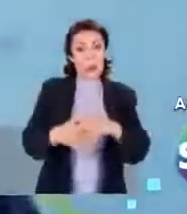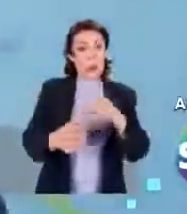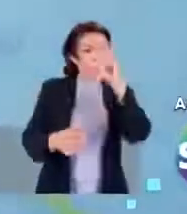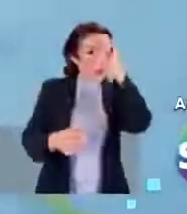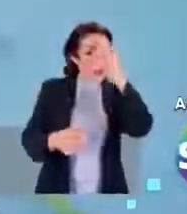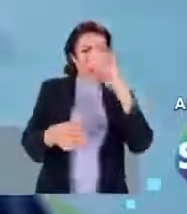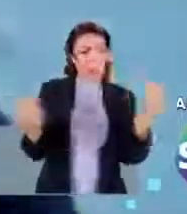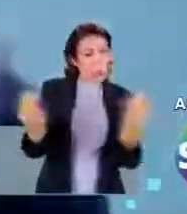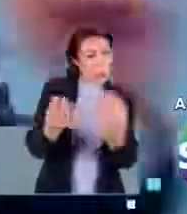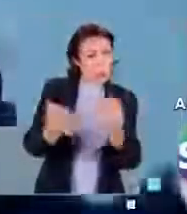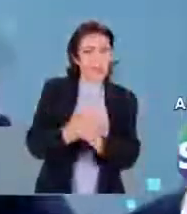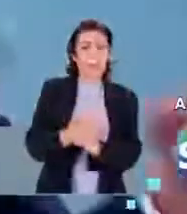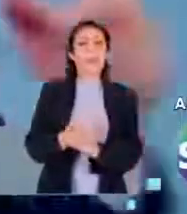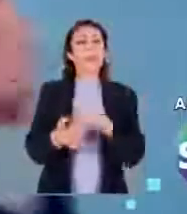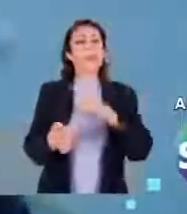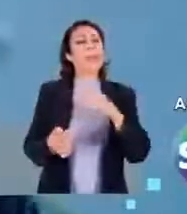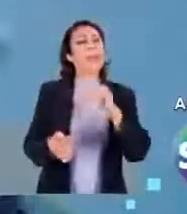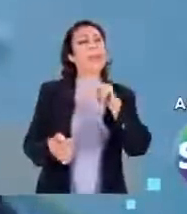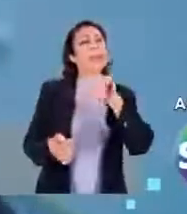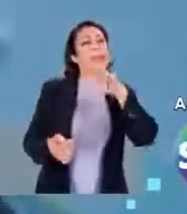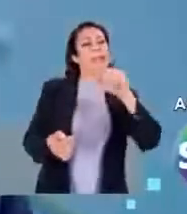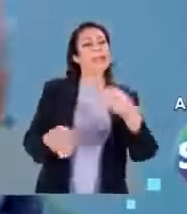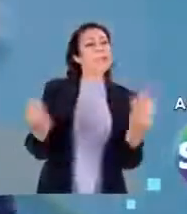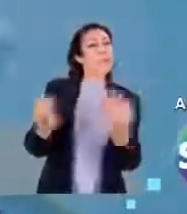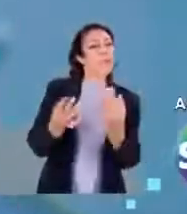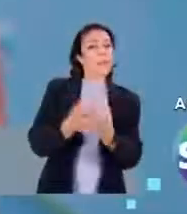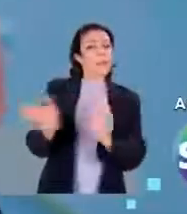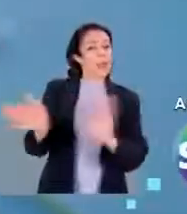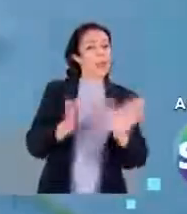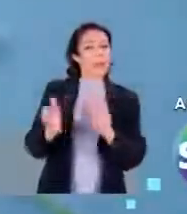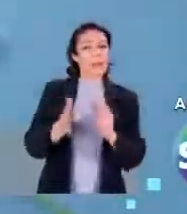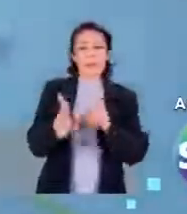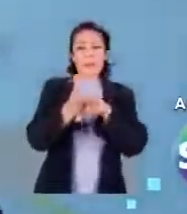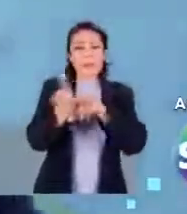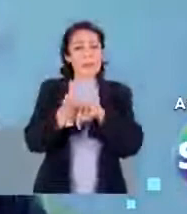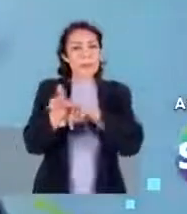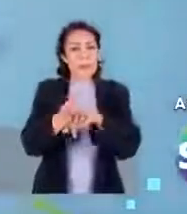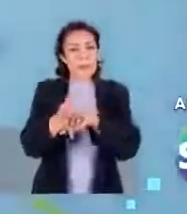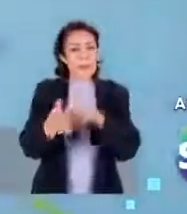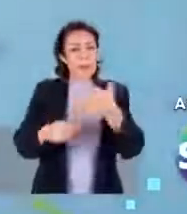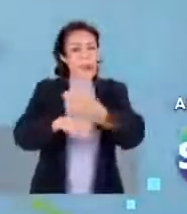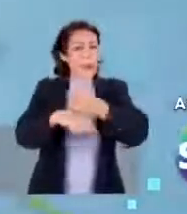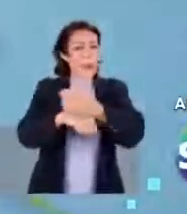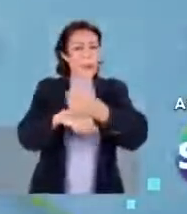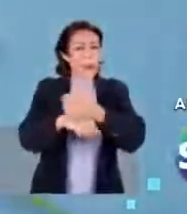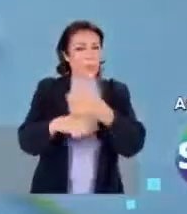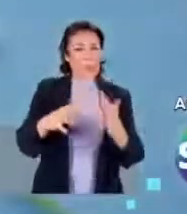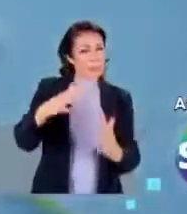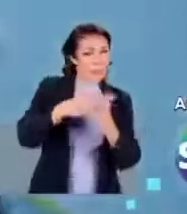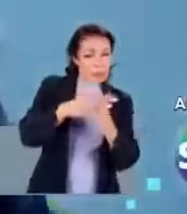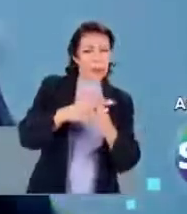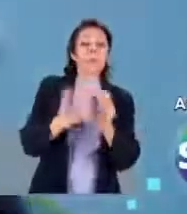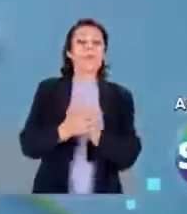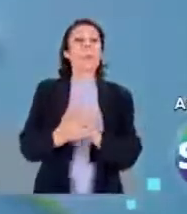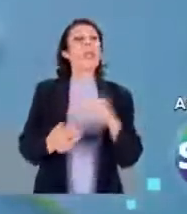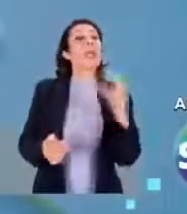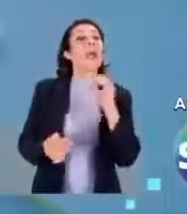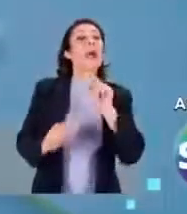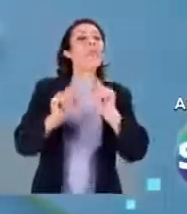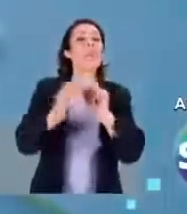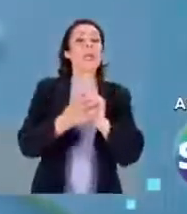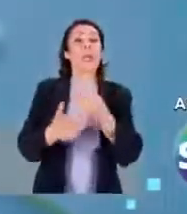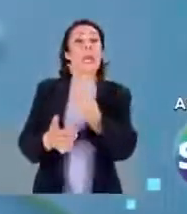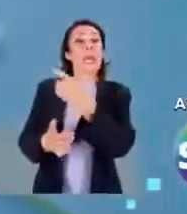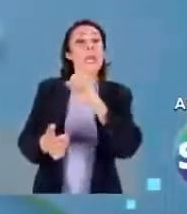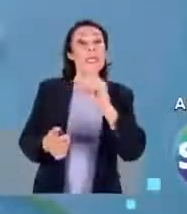temos policlínicas universalmente acessível para fazer exame com especialista e a urgência que eu quero me comprometer é que nos 100